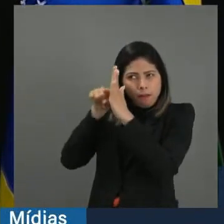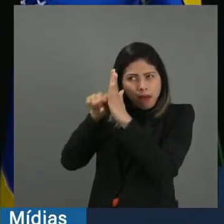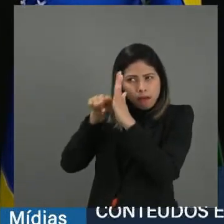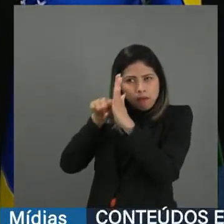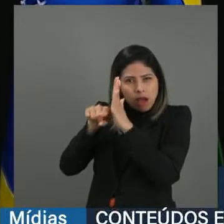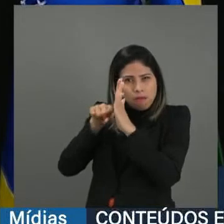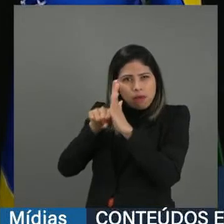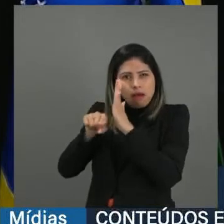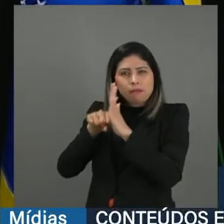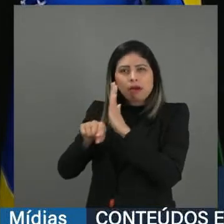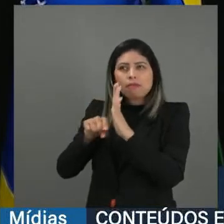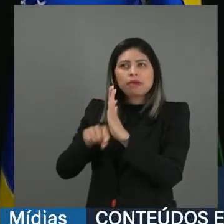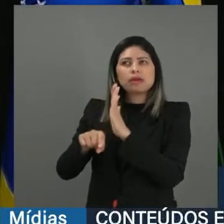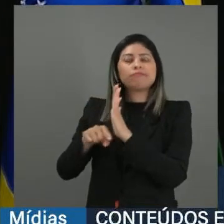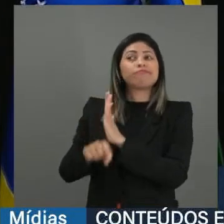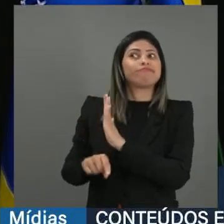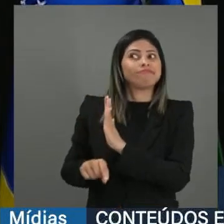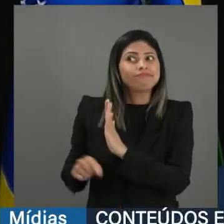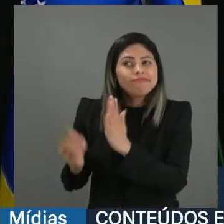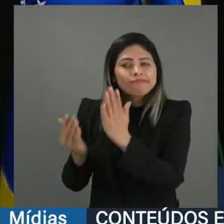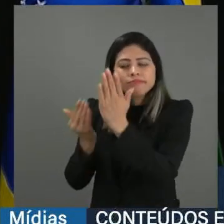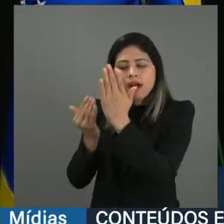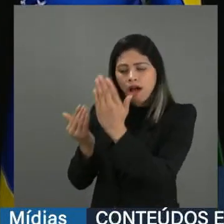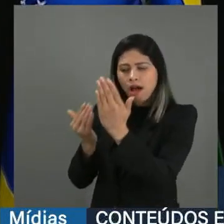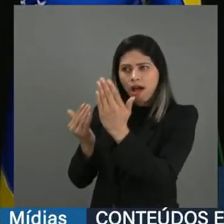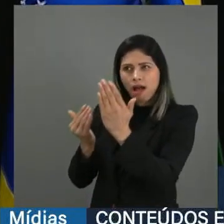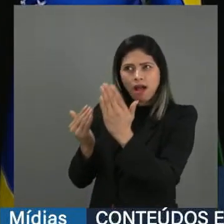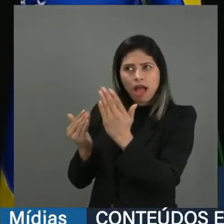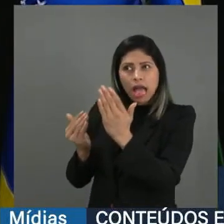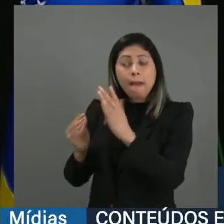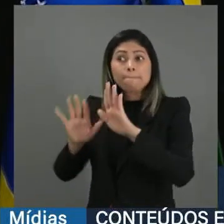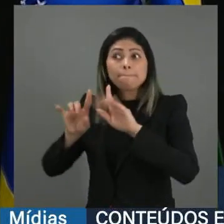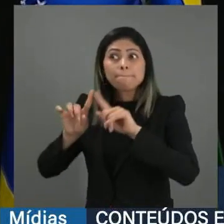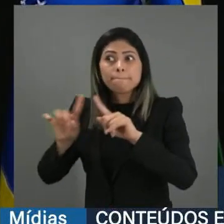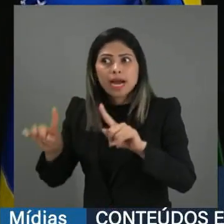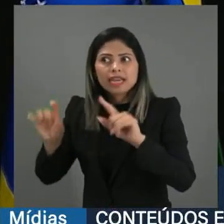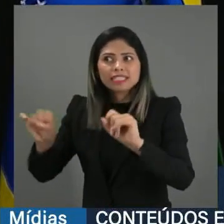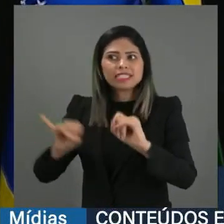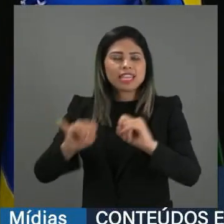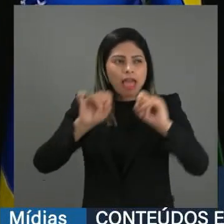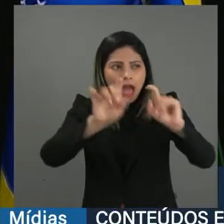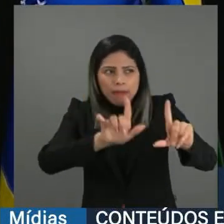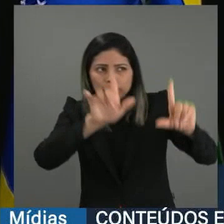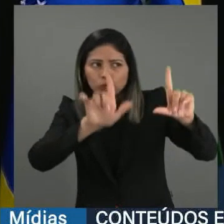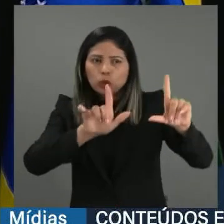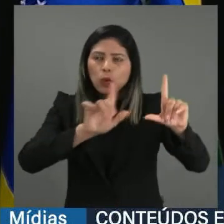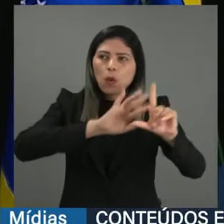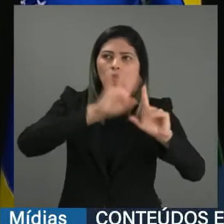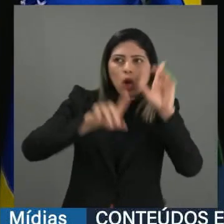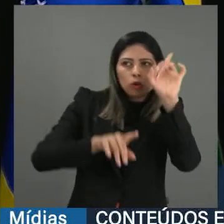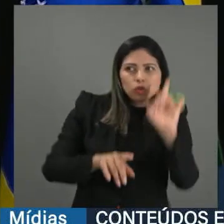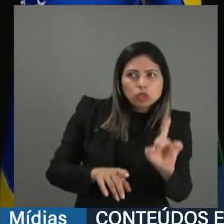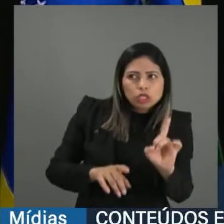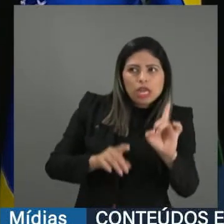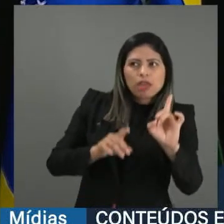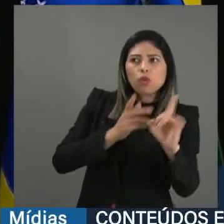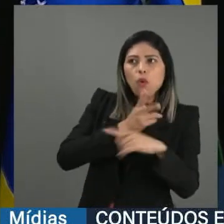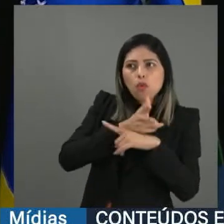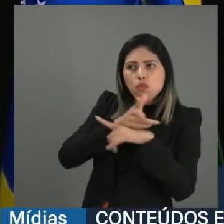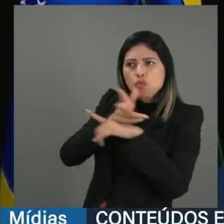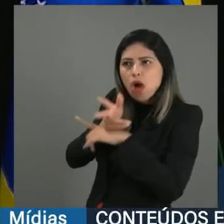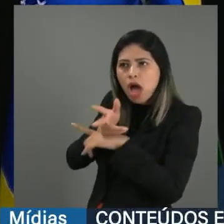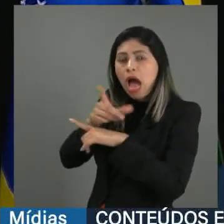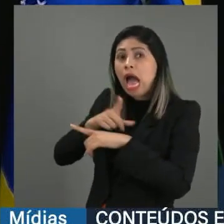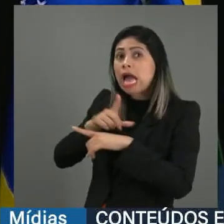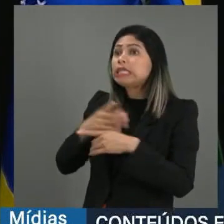antes. E se a emissora perceber qualquer possibilidade do surgimento de alguma denúncia, ou